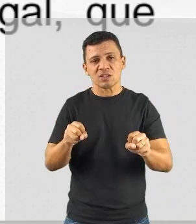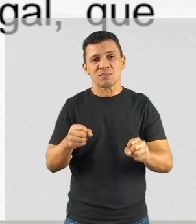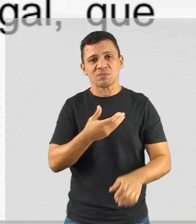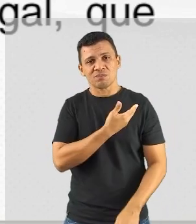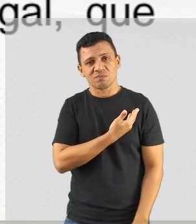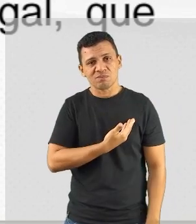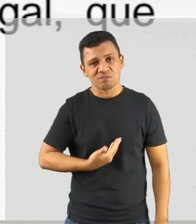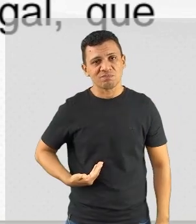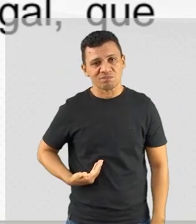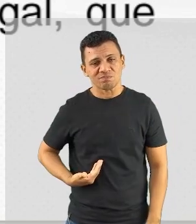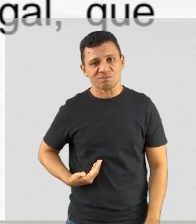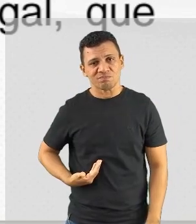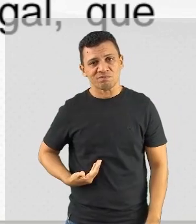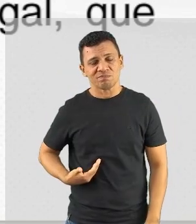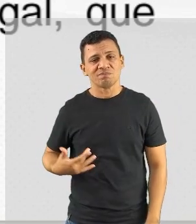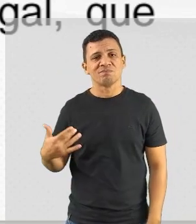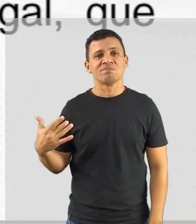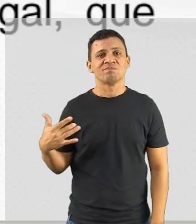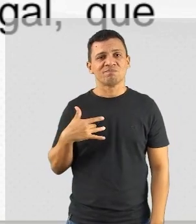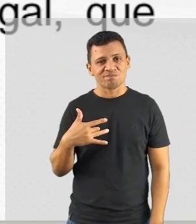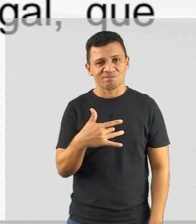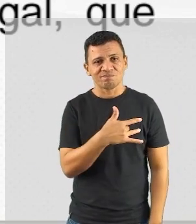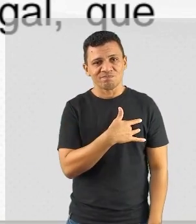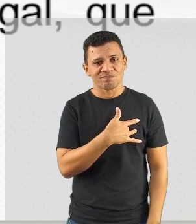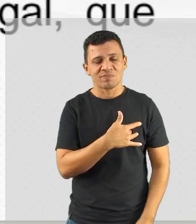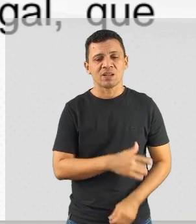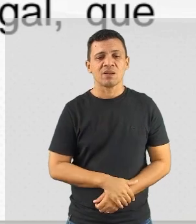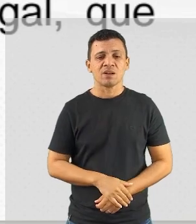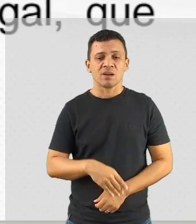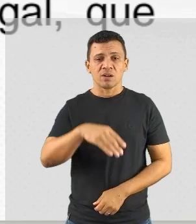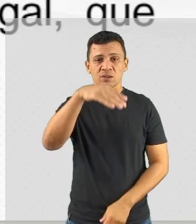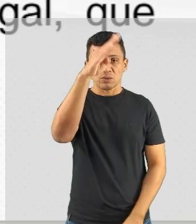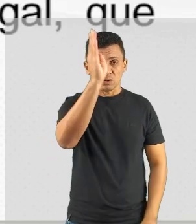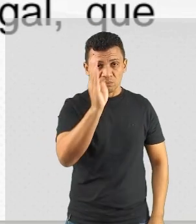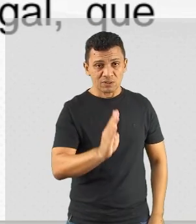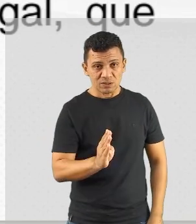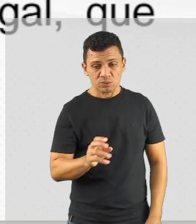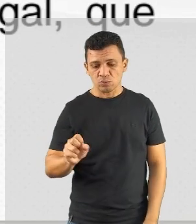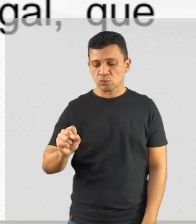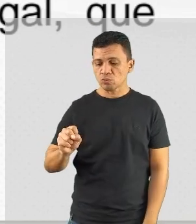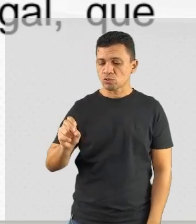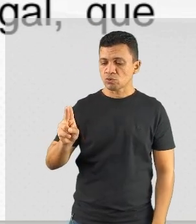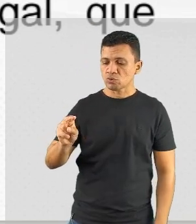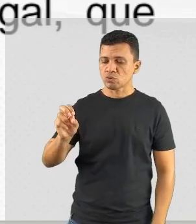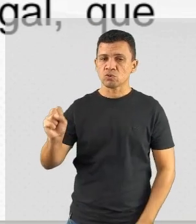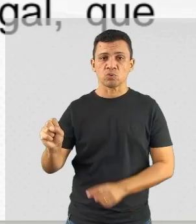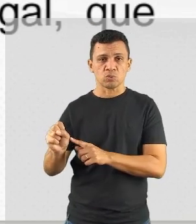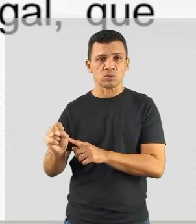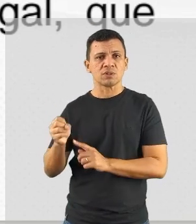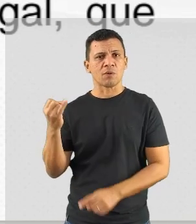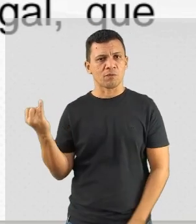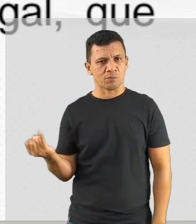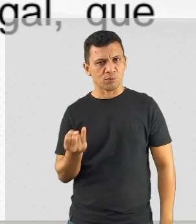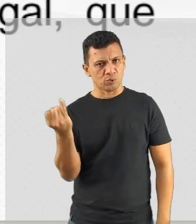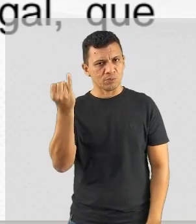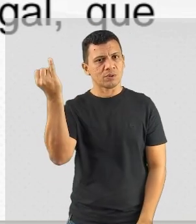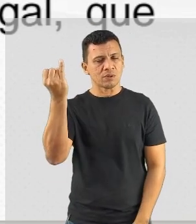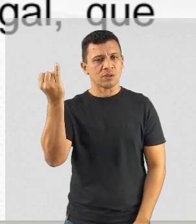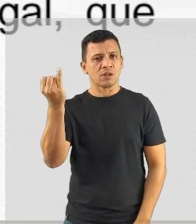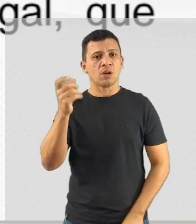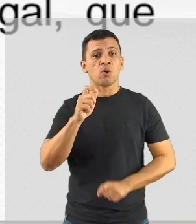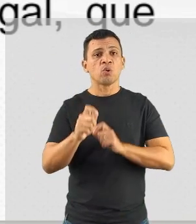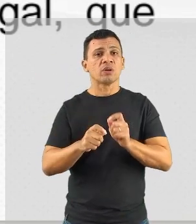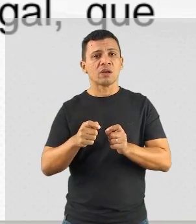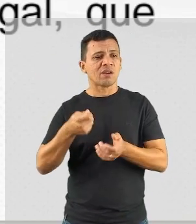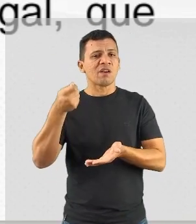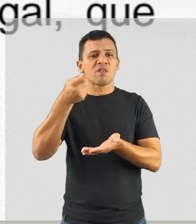pública em muitos países. No Brasil, o Sistema Único de Saúde, né, o SUS, foi fundamental para o